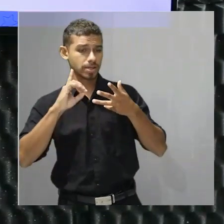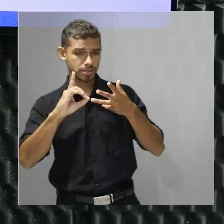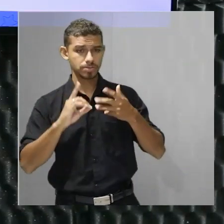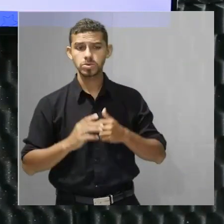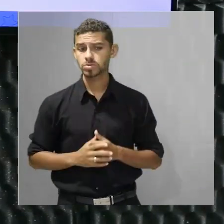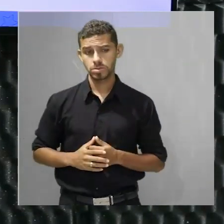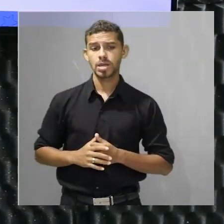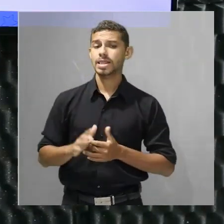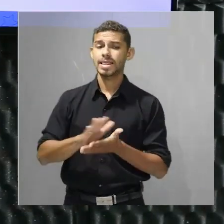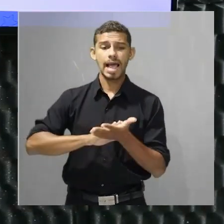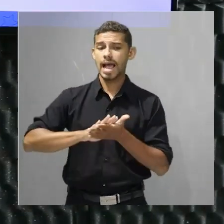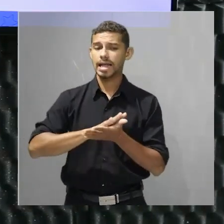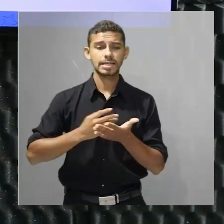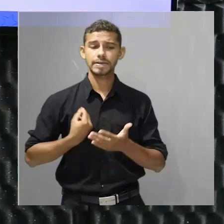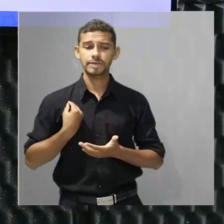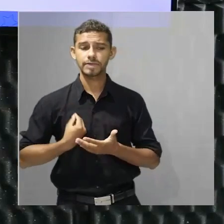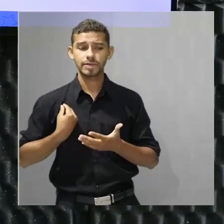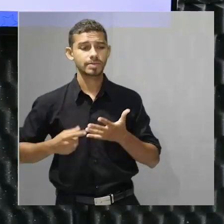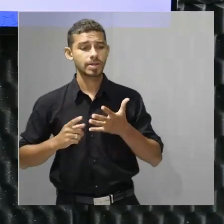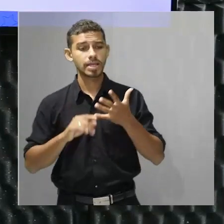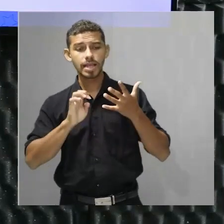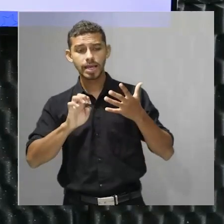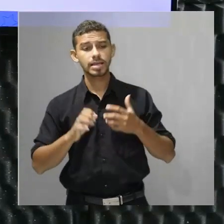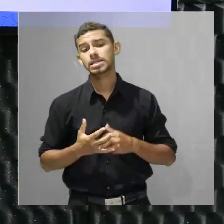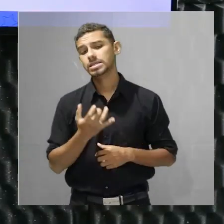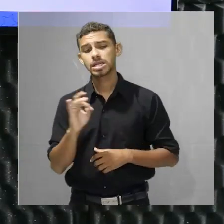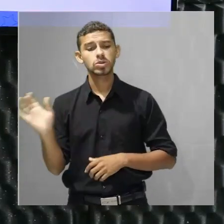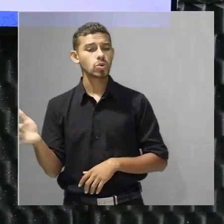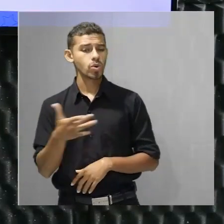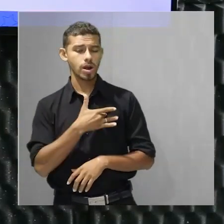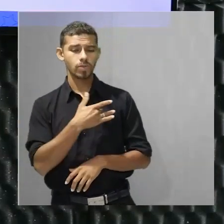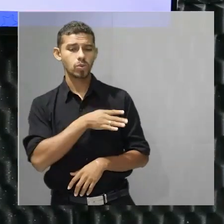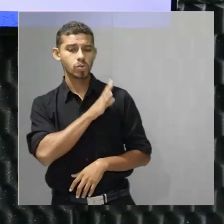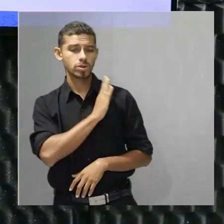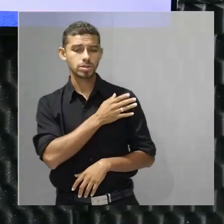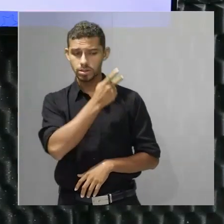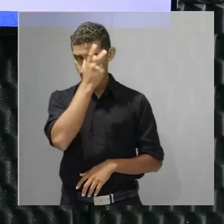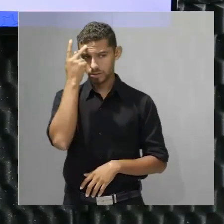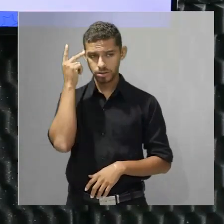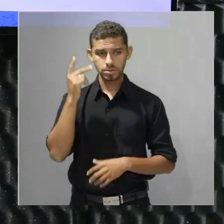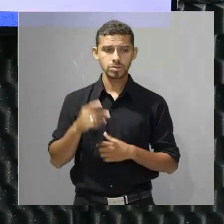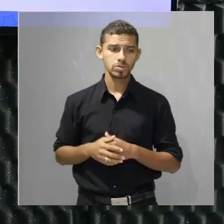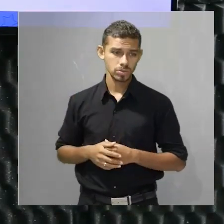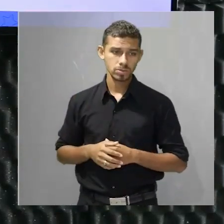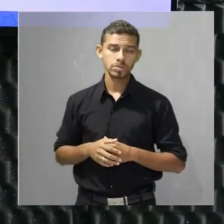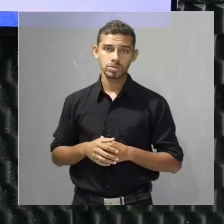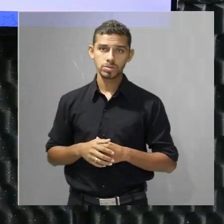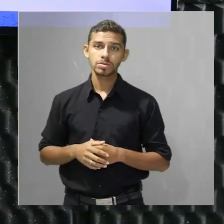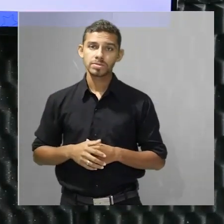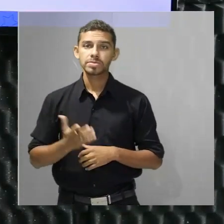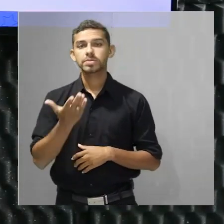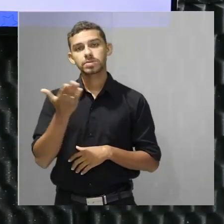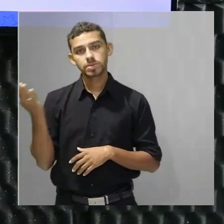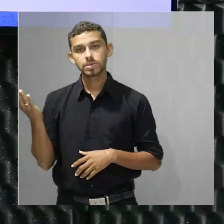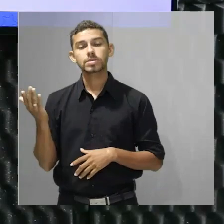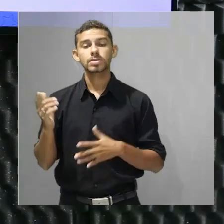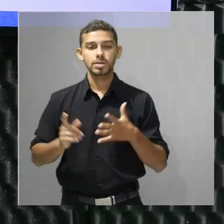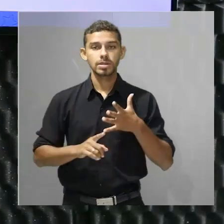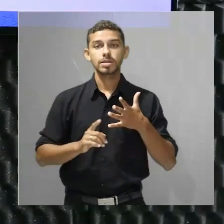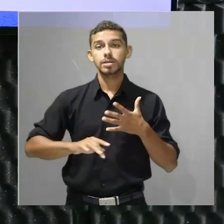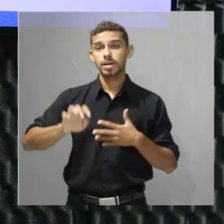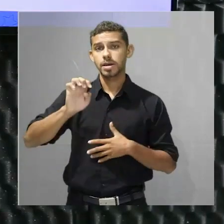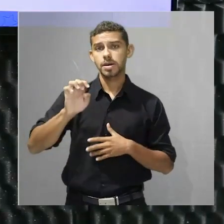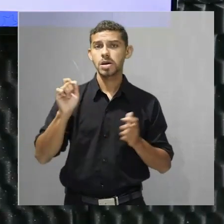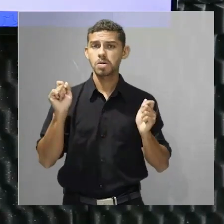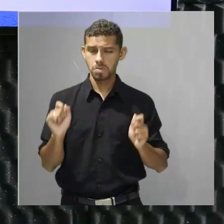tocarmos o coração das pessoas também fácil né turma qual a opção vocês marcariam se não tocarmos o coração das pessoas